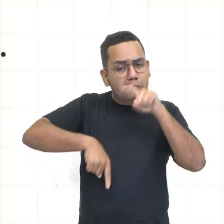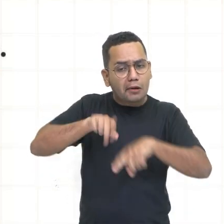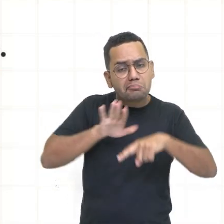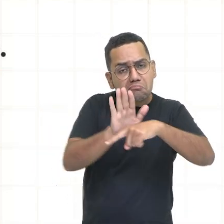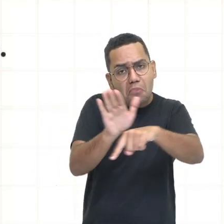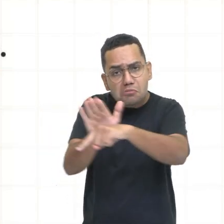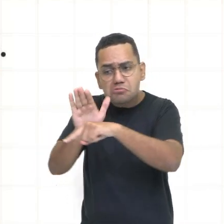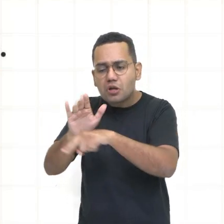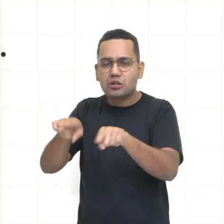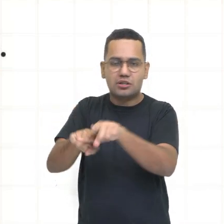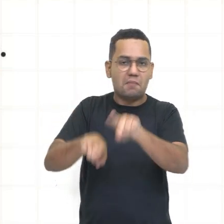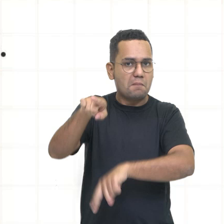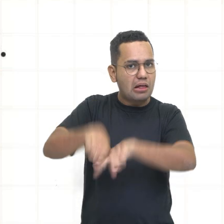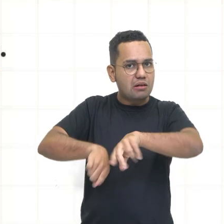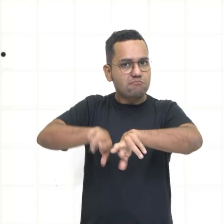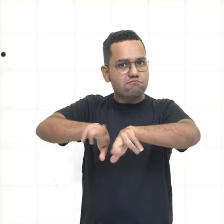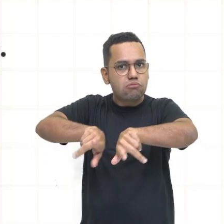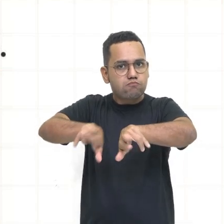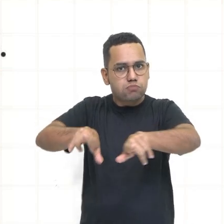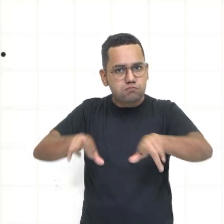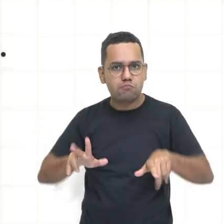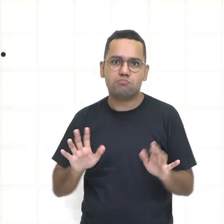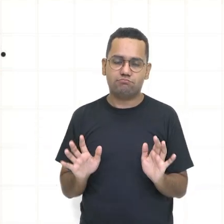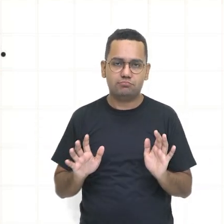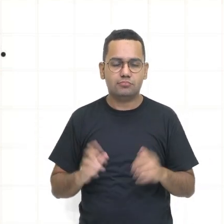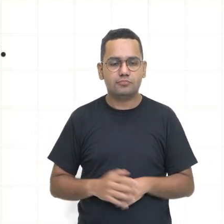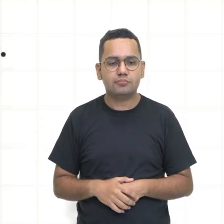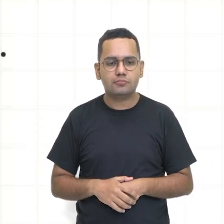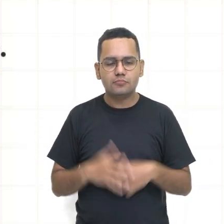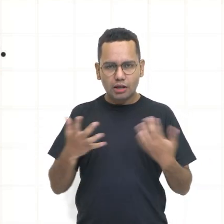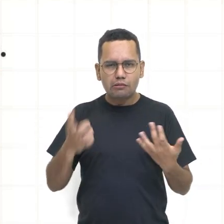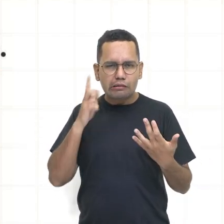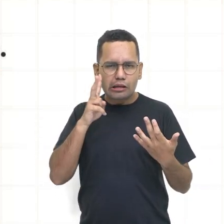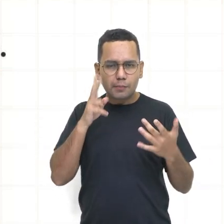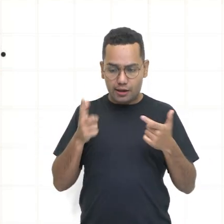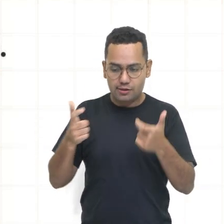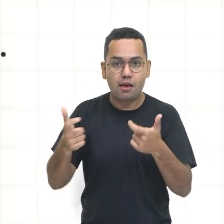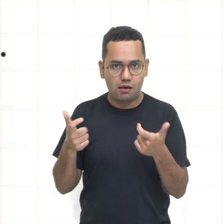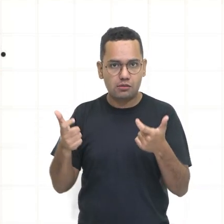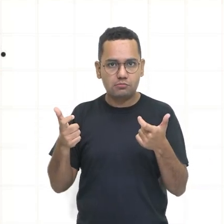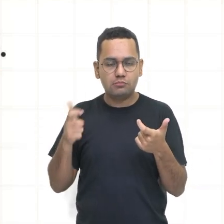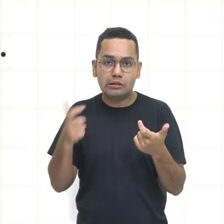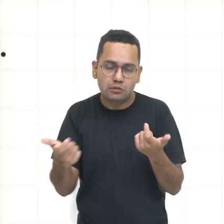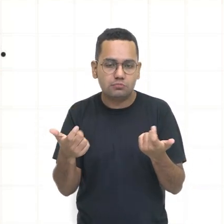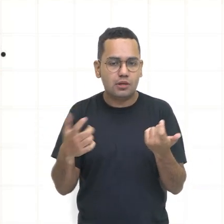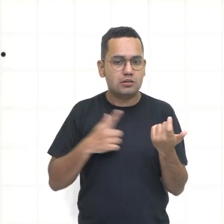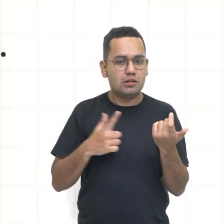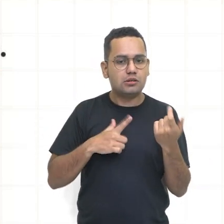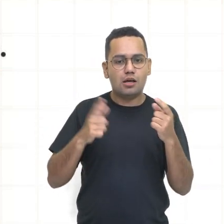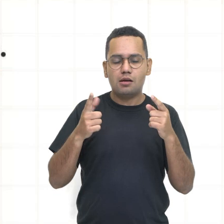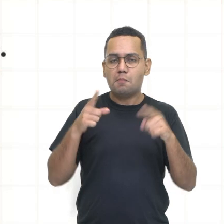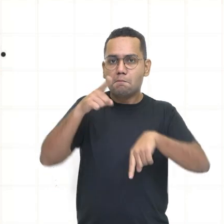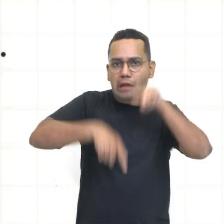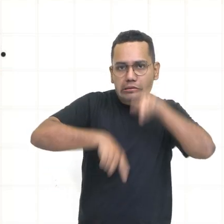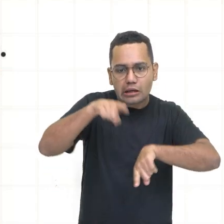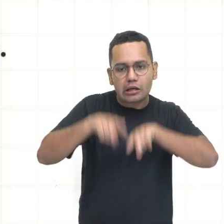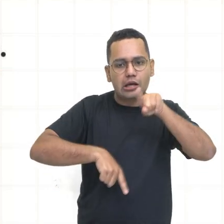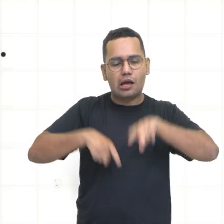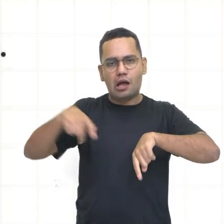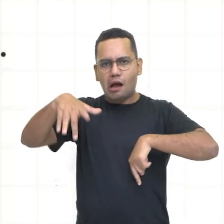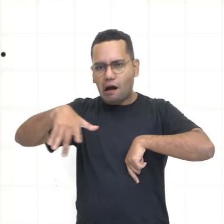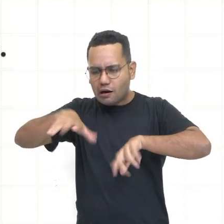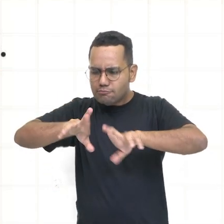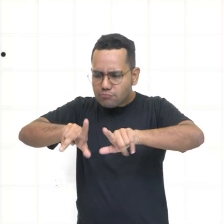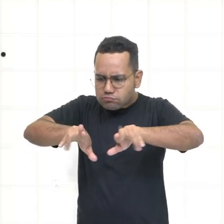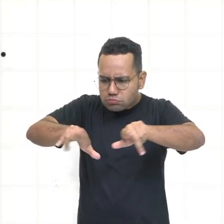as estruturas presentes, os recursos ali existentes, eles vão ser afetados quando nós estamos num cenário de horror,